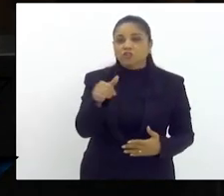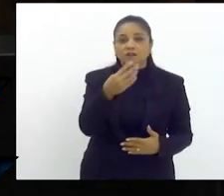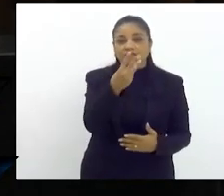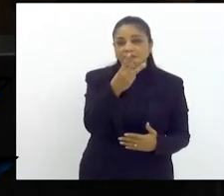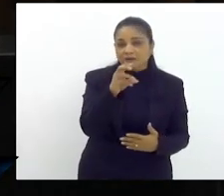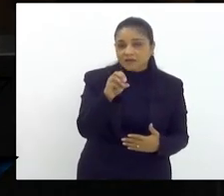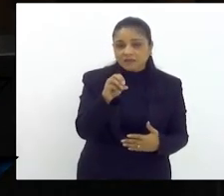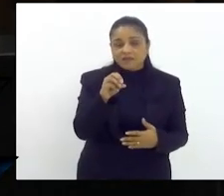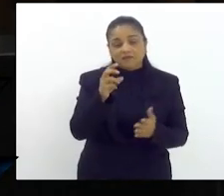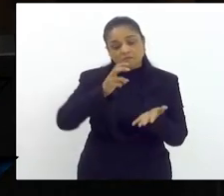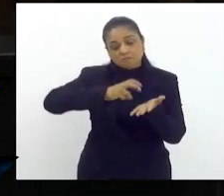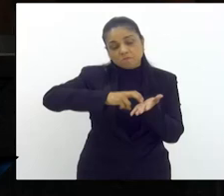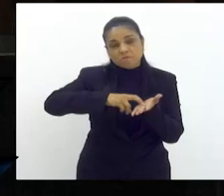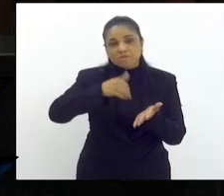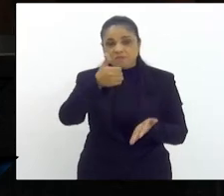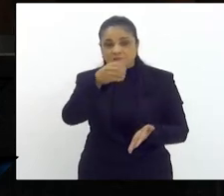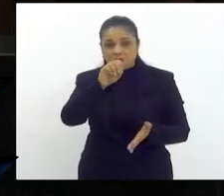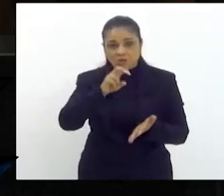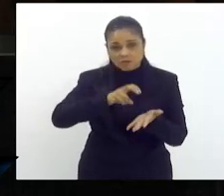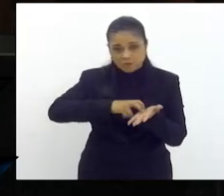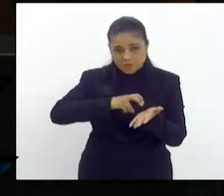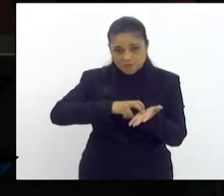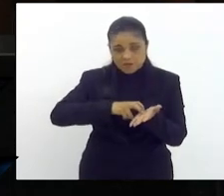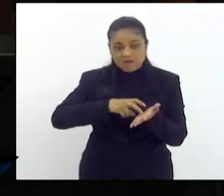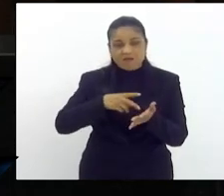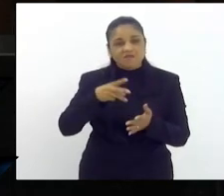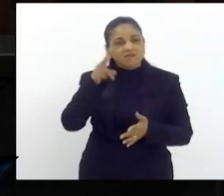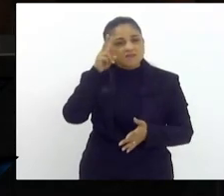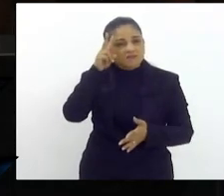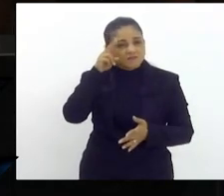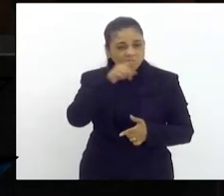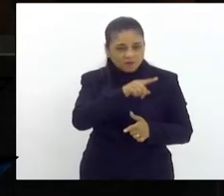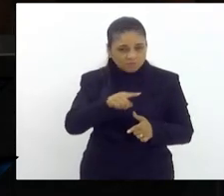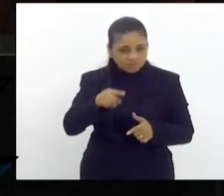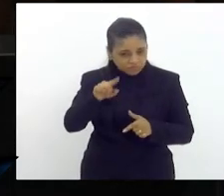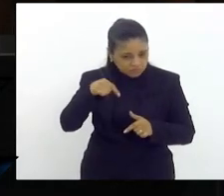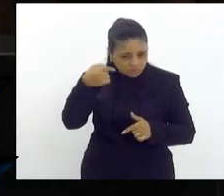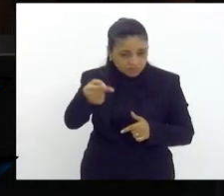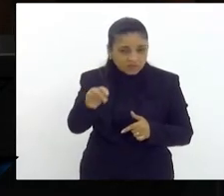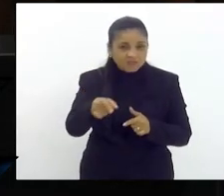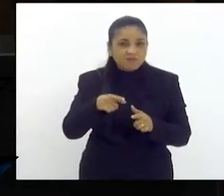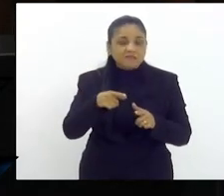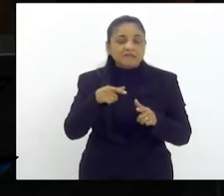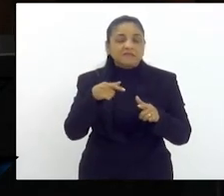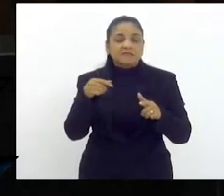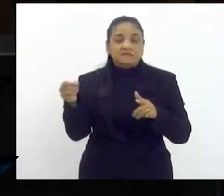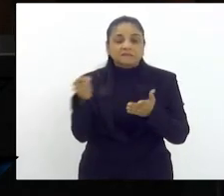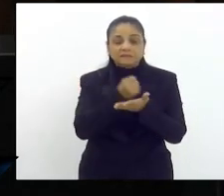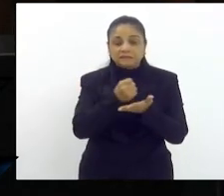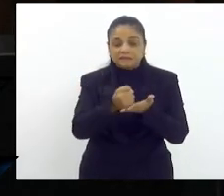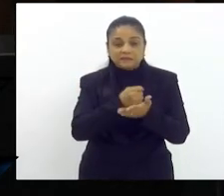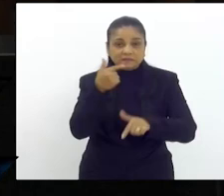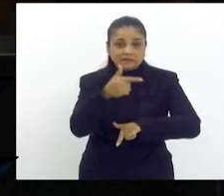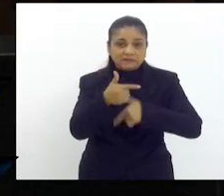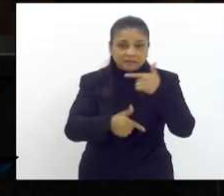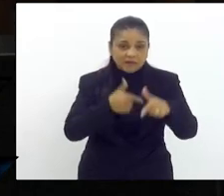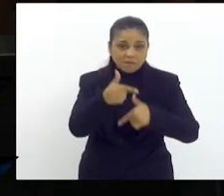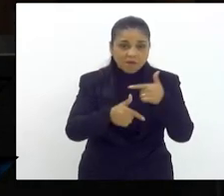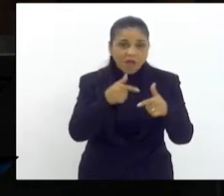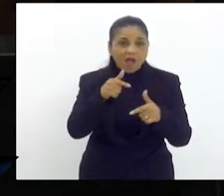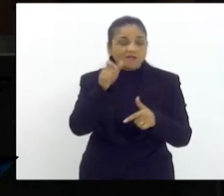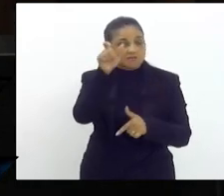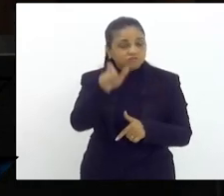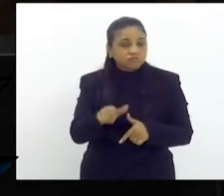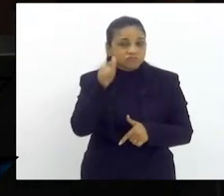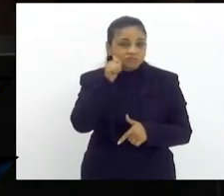às 10 horas da manhã na próxima terça-feira falando de mercado de trabalho feminino e o trabalho informal que